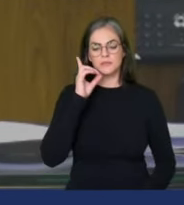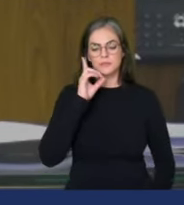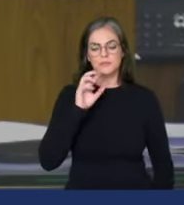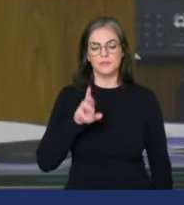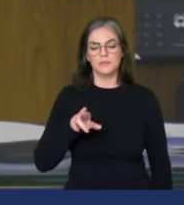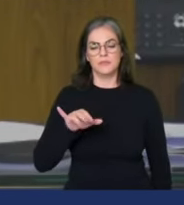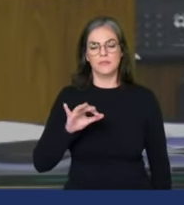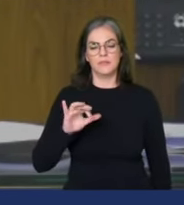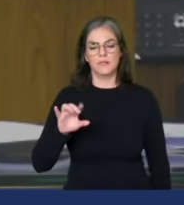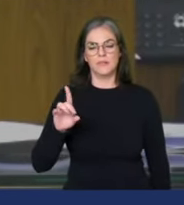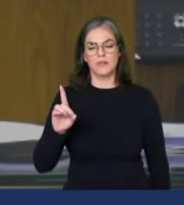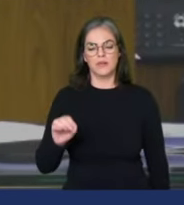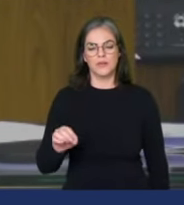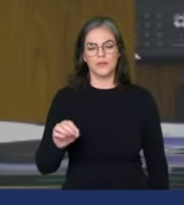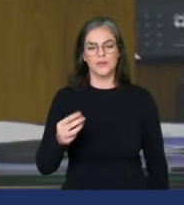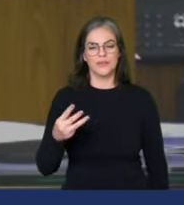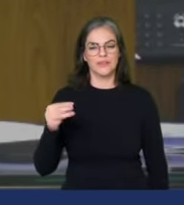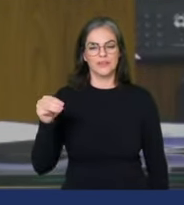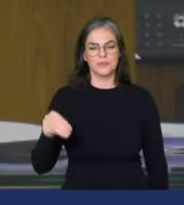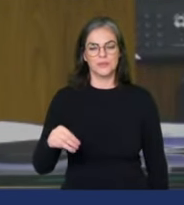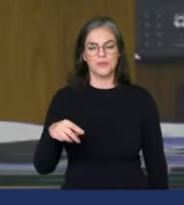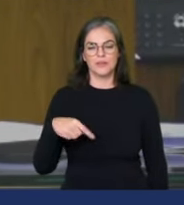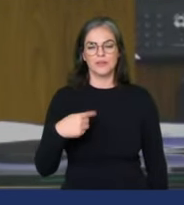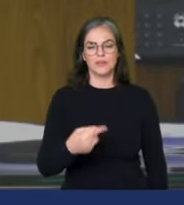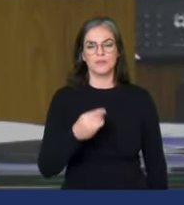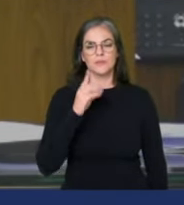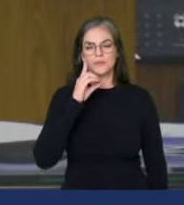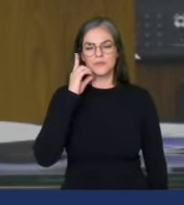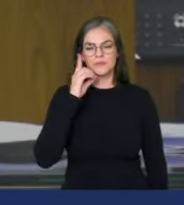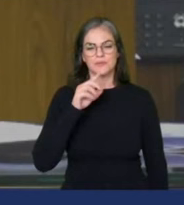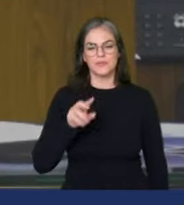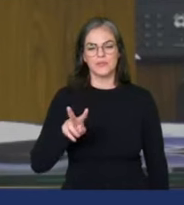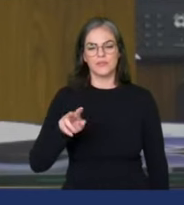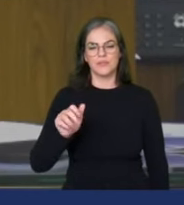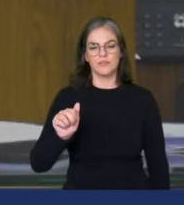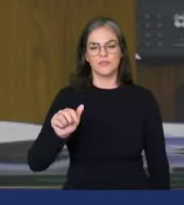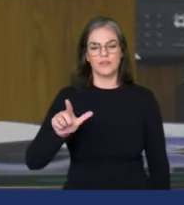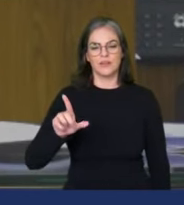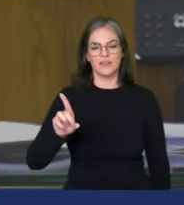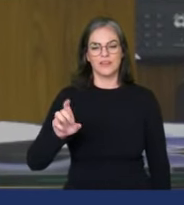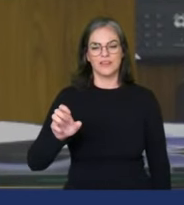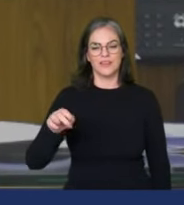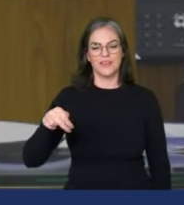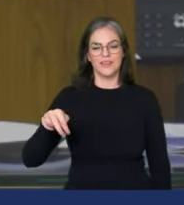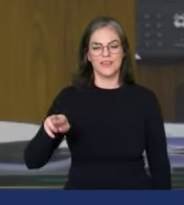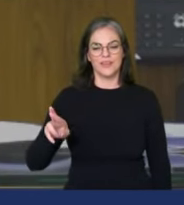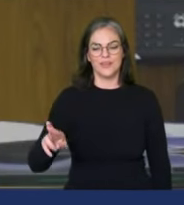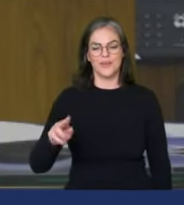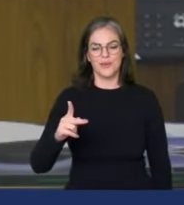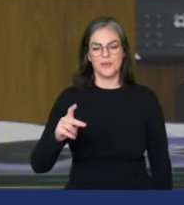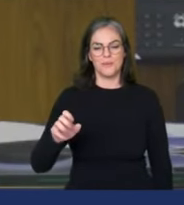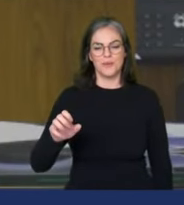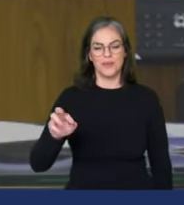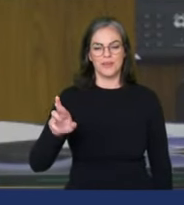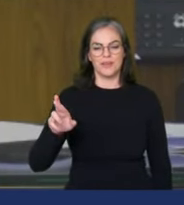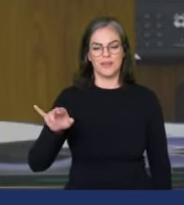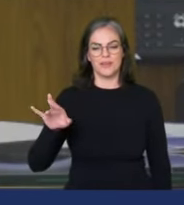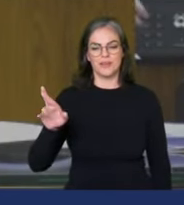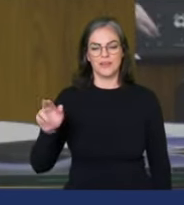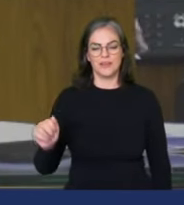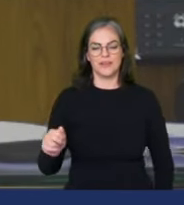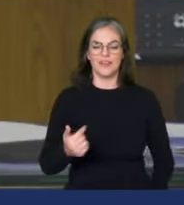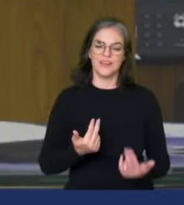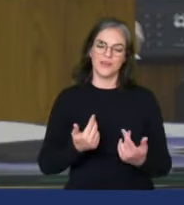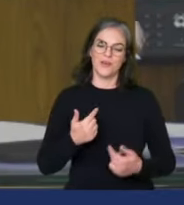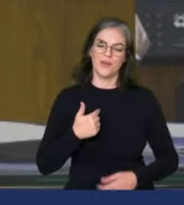3 minutos, e depois o nosso querido deputado Valdenor Pereira, que é esse baiano querido, catingueiro como eu, da região